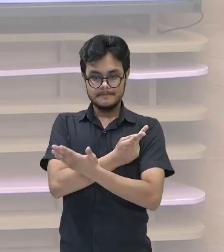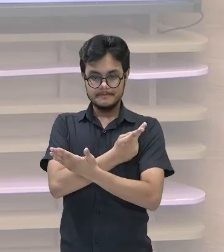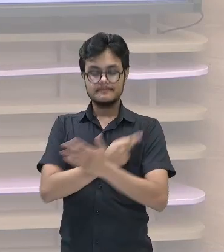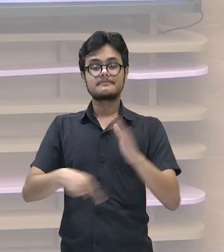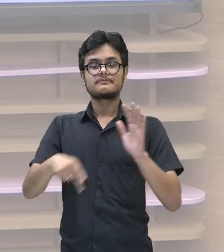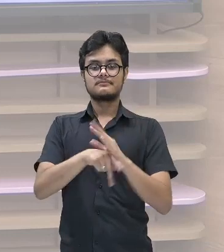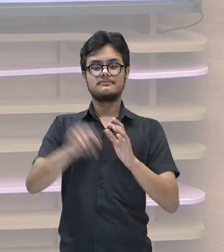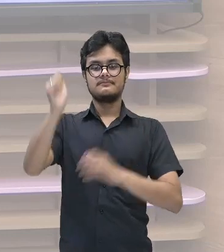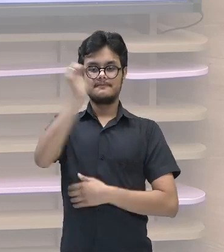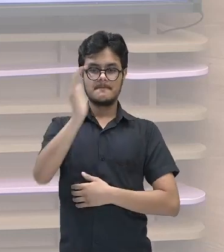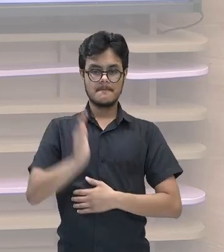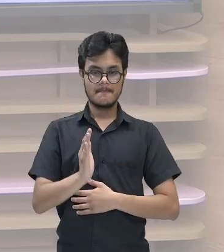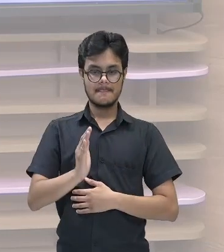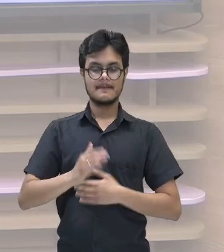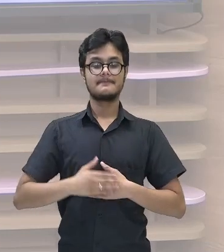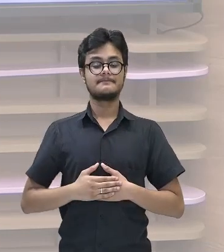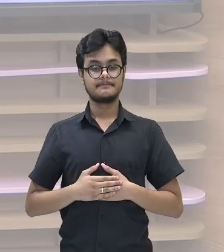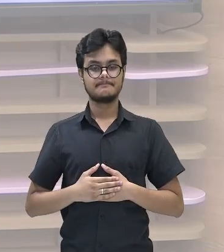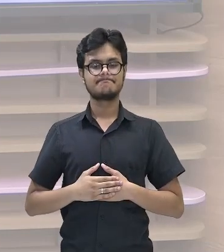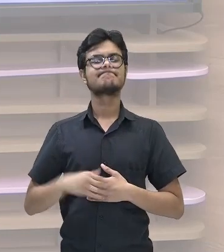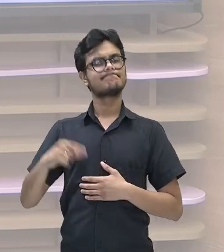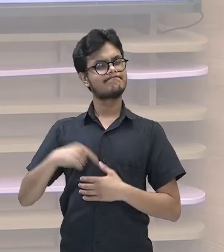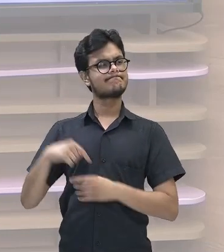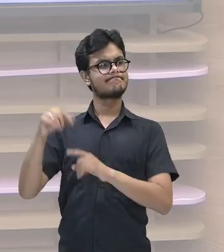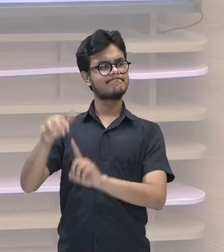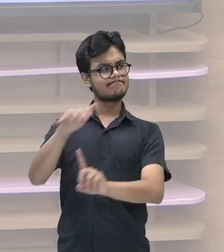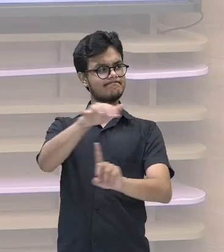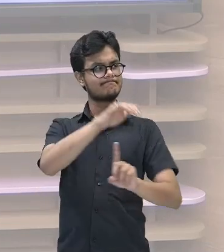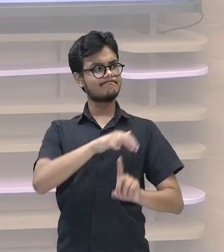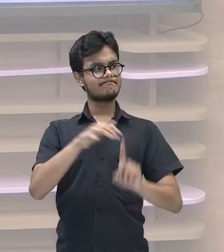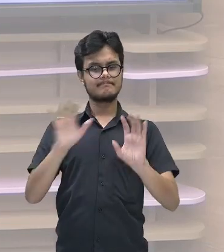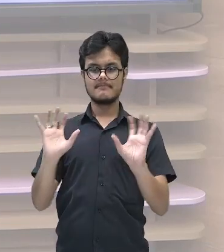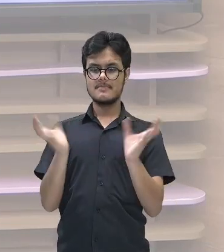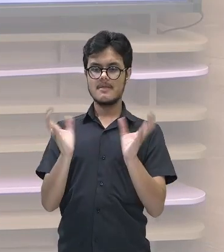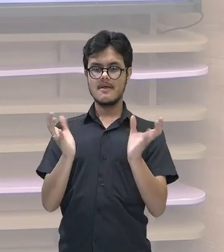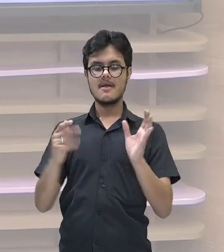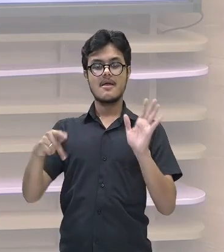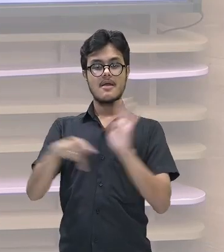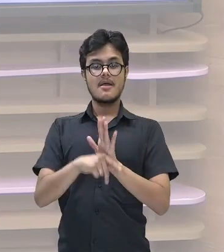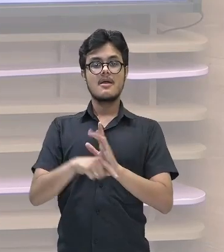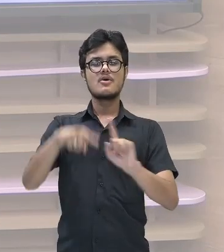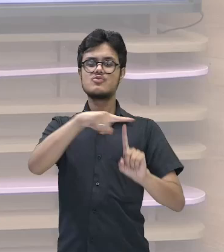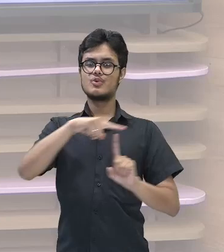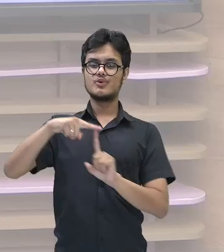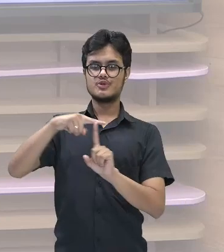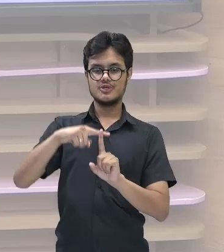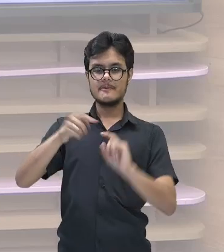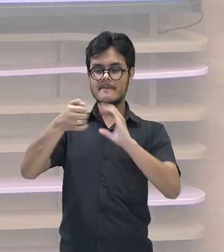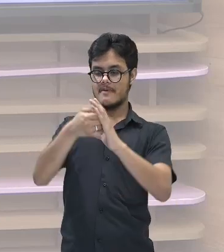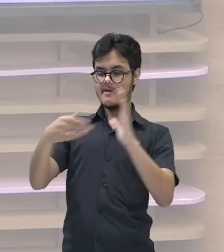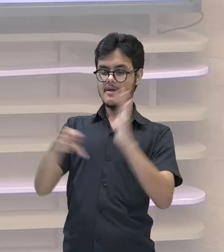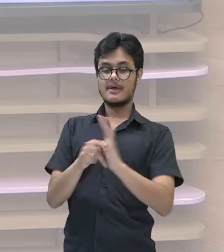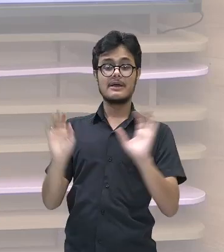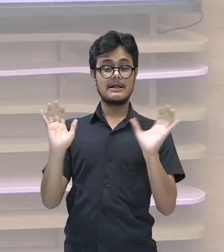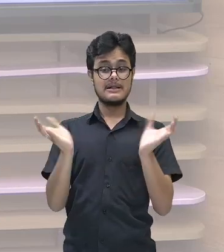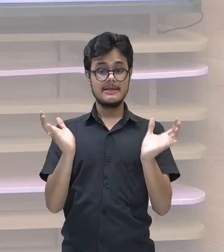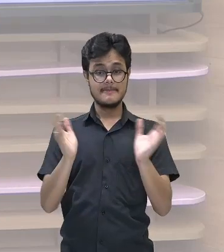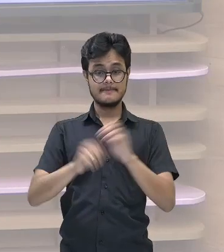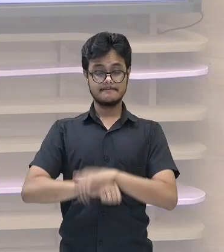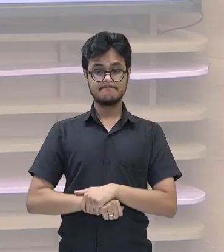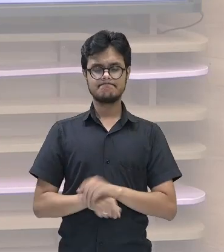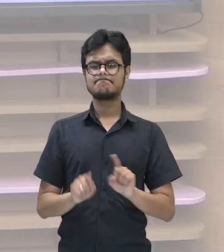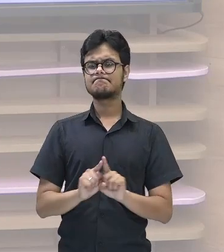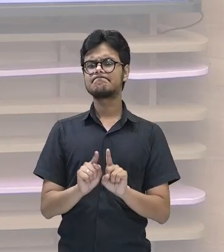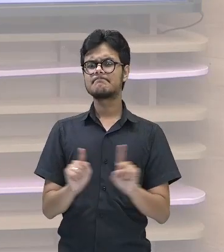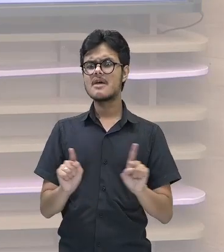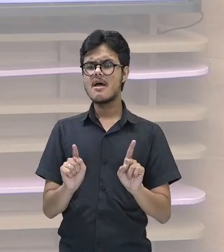território brasileiro, influenciando aí no nosso clima aqui, nos nossos tipos climáticos que temos no Brasil. Mas quais